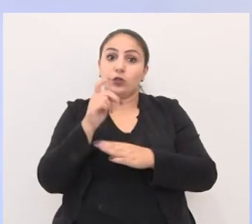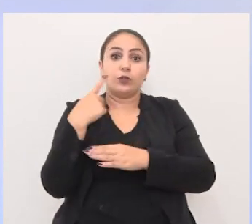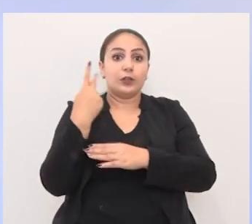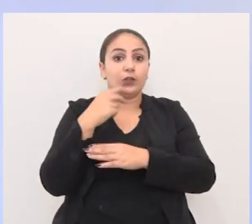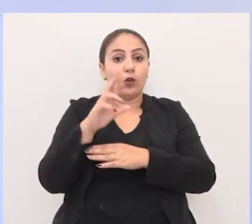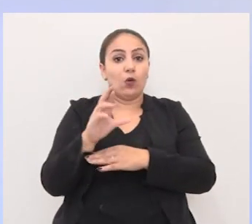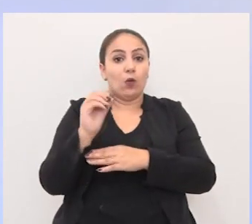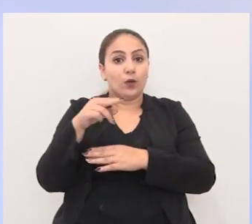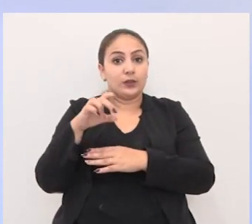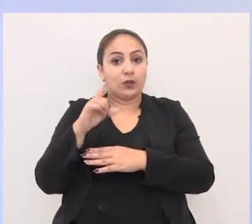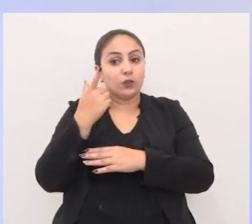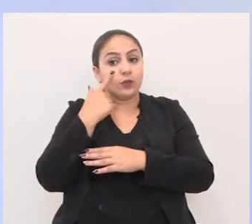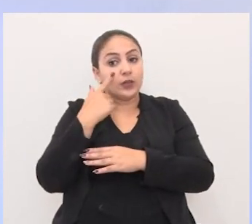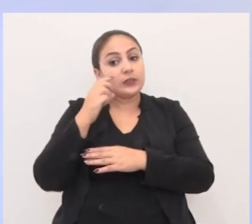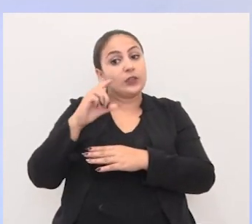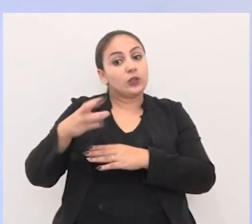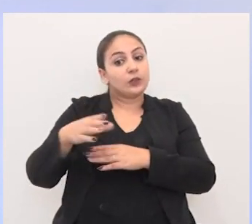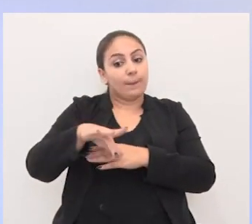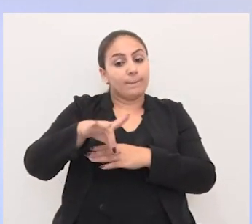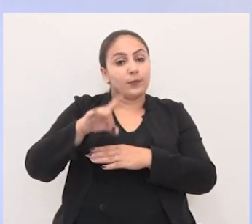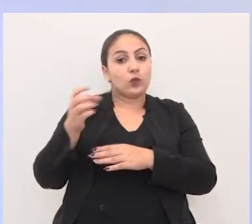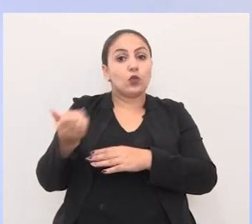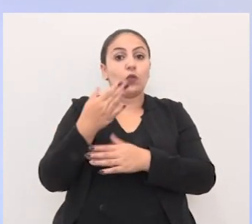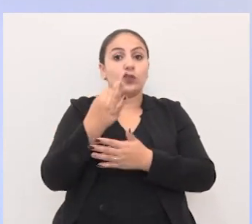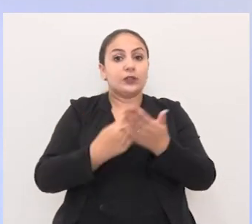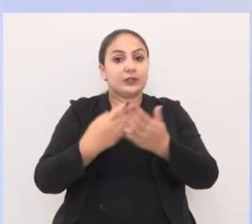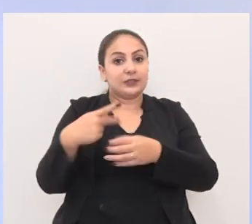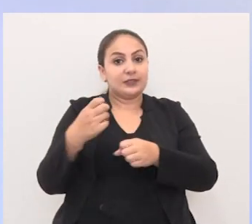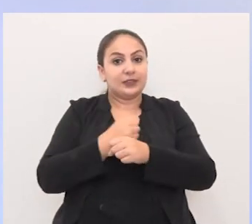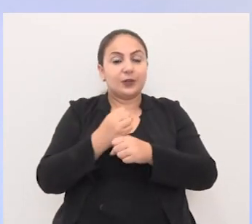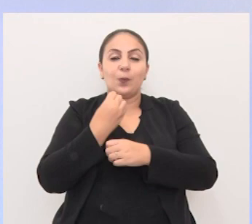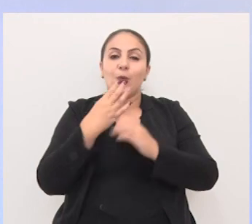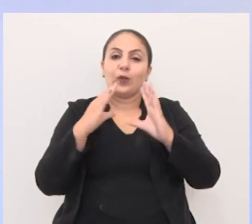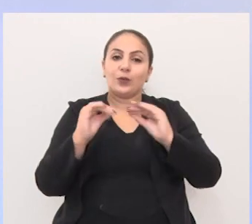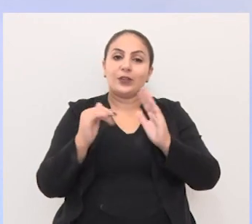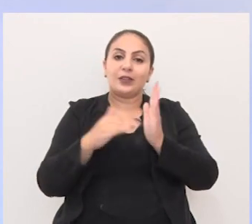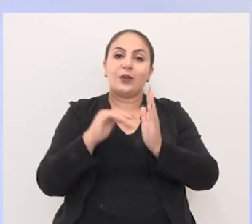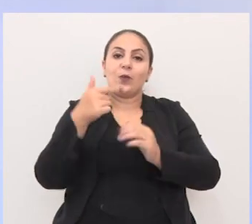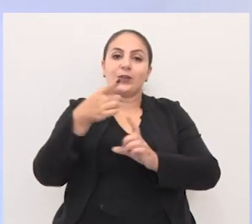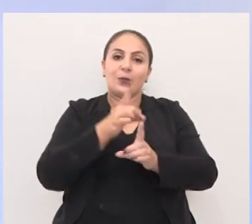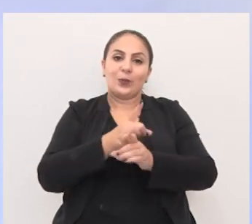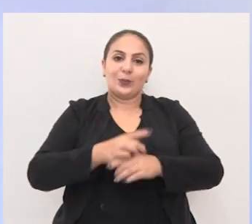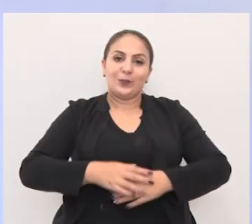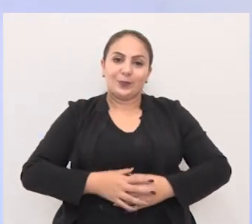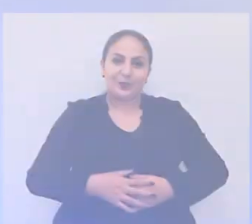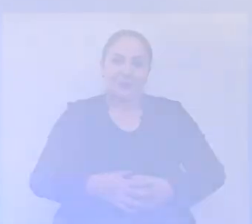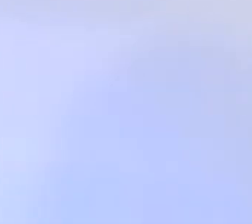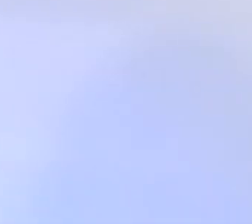apresentar um novo texto neste ano. Uma boa noite e até a nossa próxima edição.